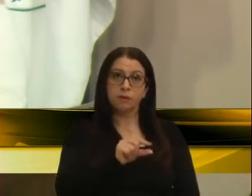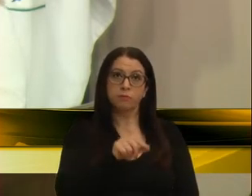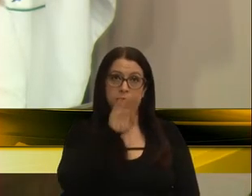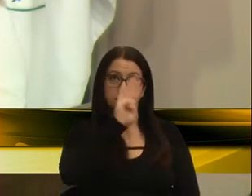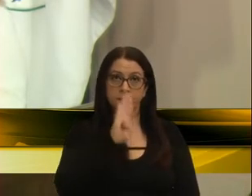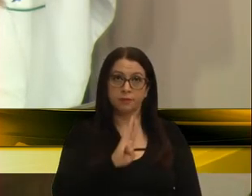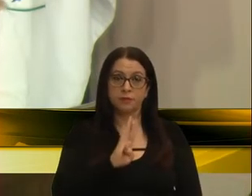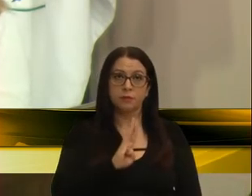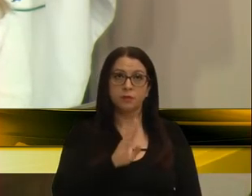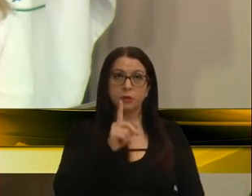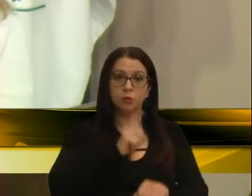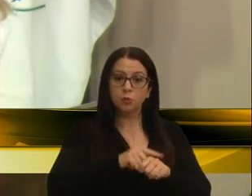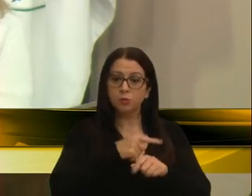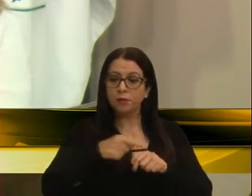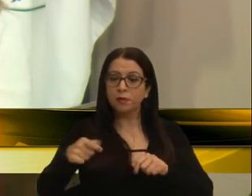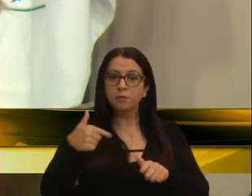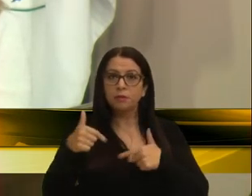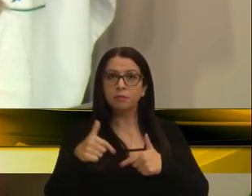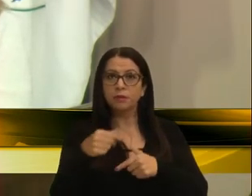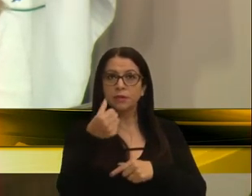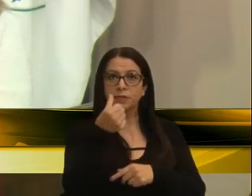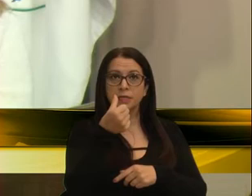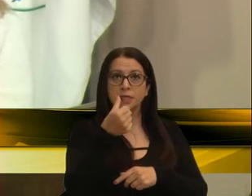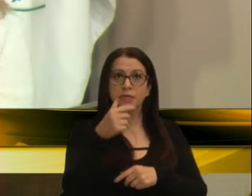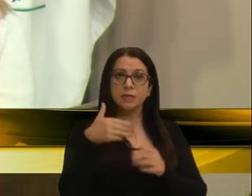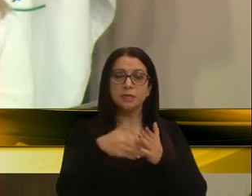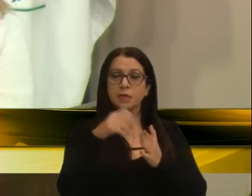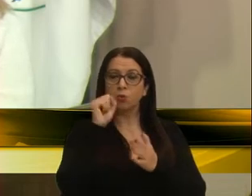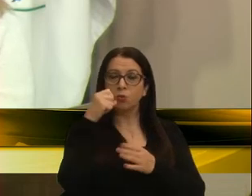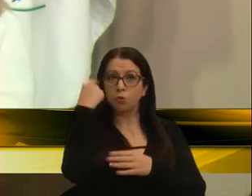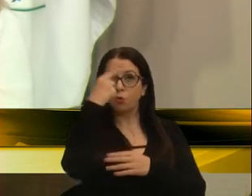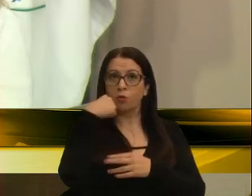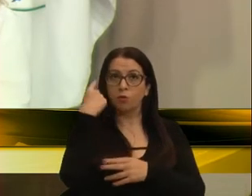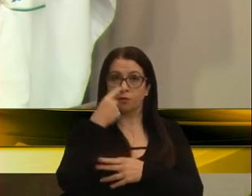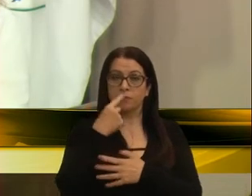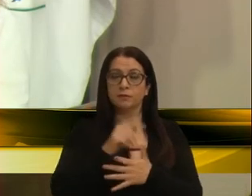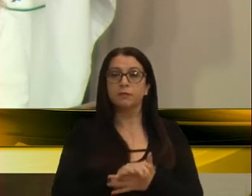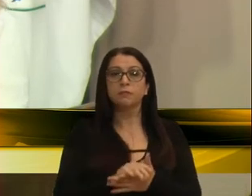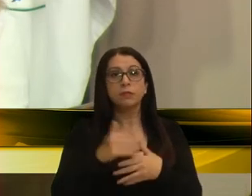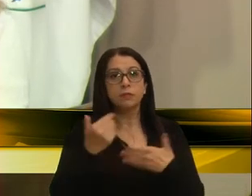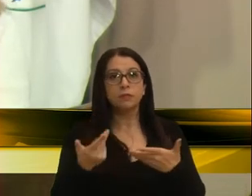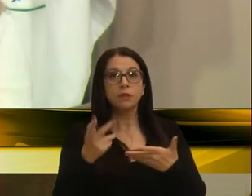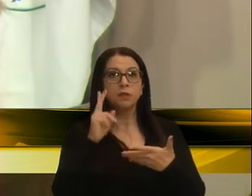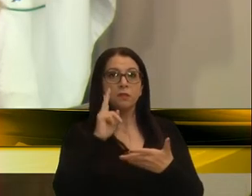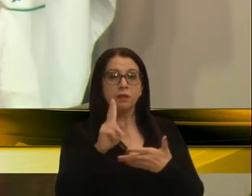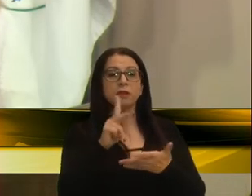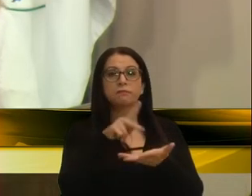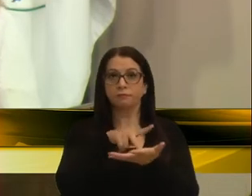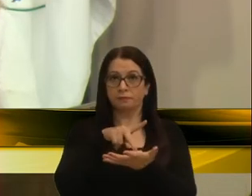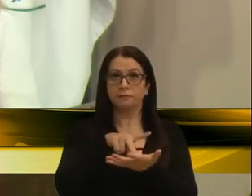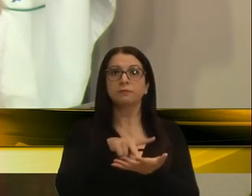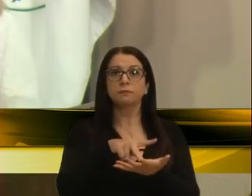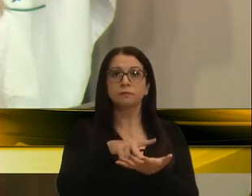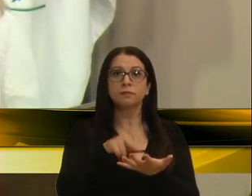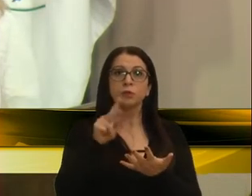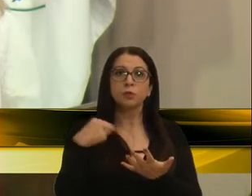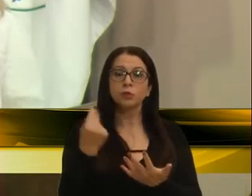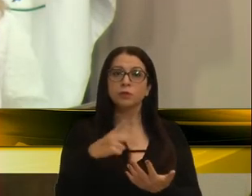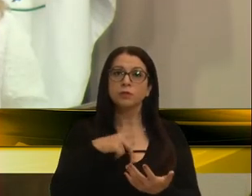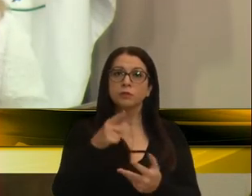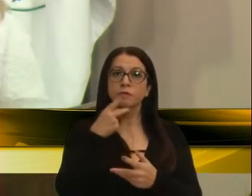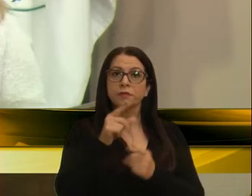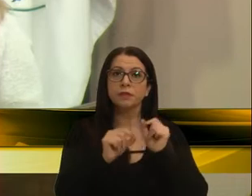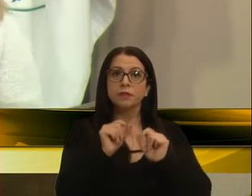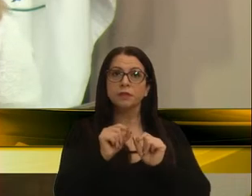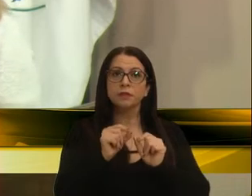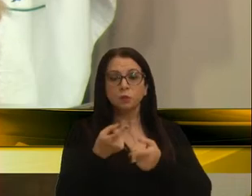E a jornada de trabalho é de 6 a 8 horas. Então, a gente vê, de fato, que nós estaríamos falando de